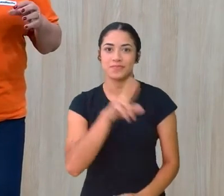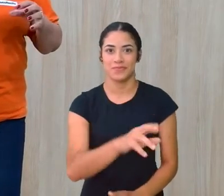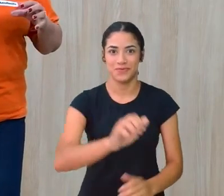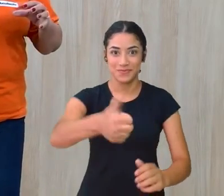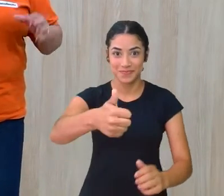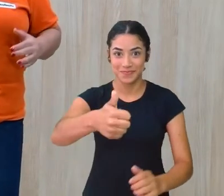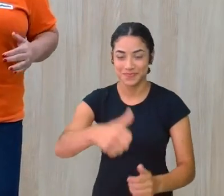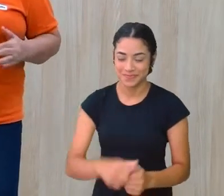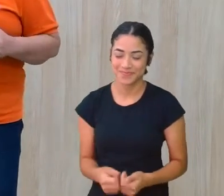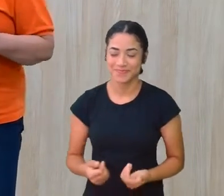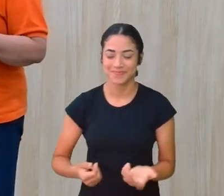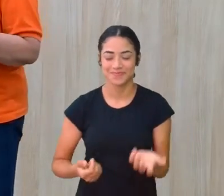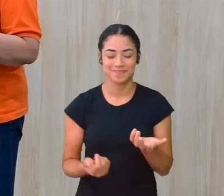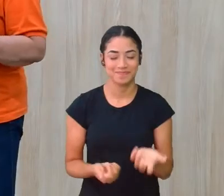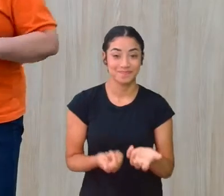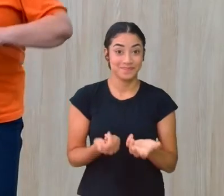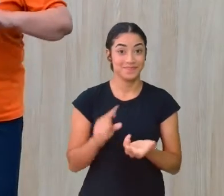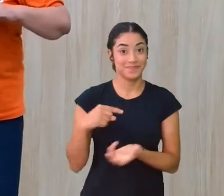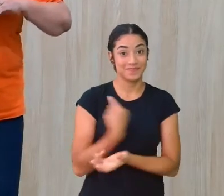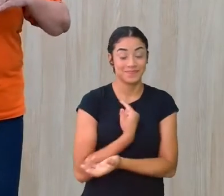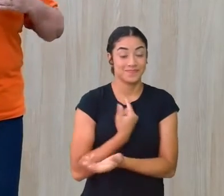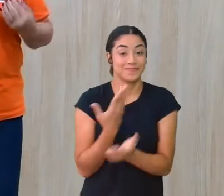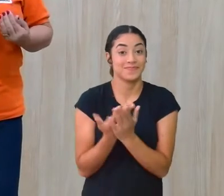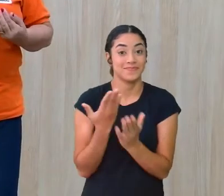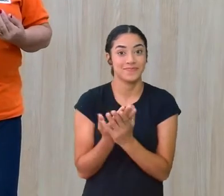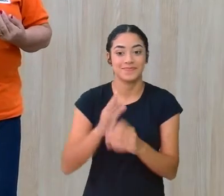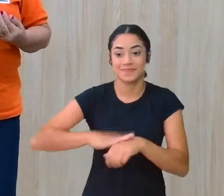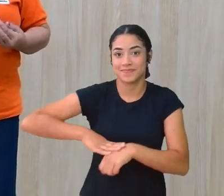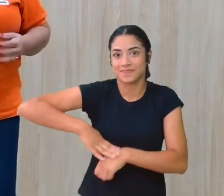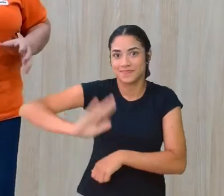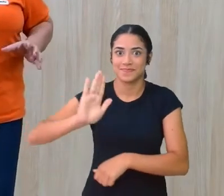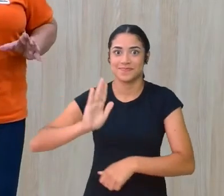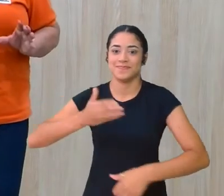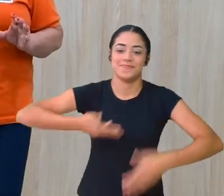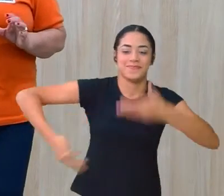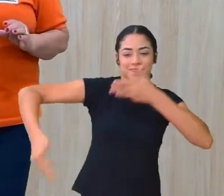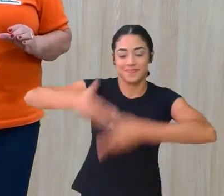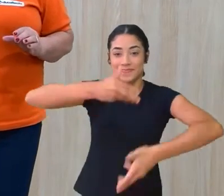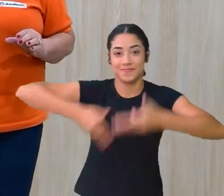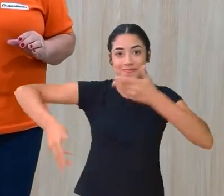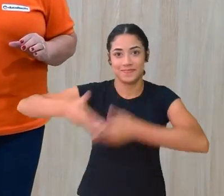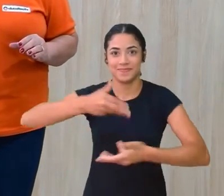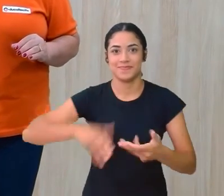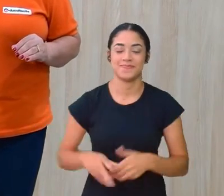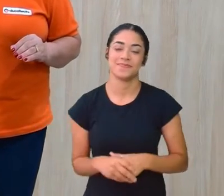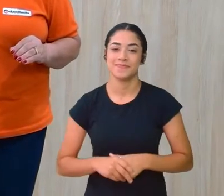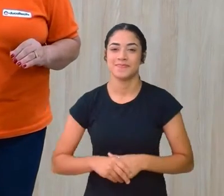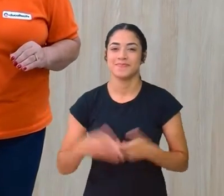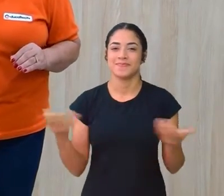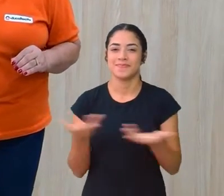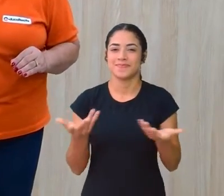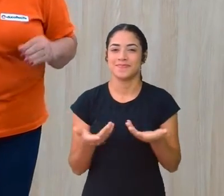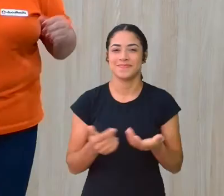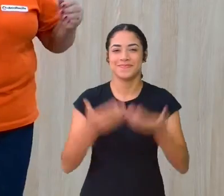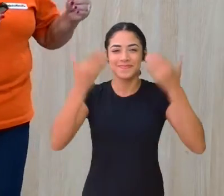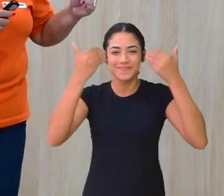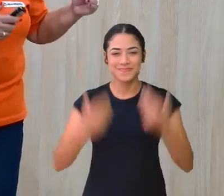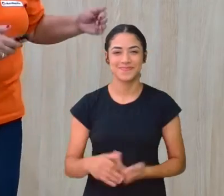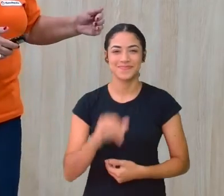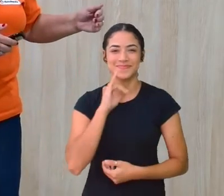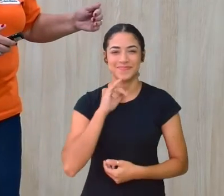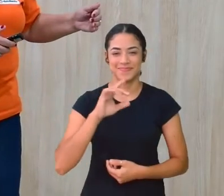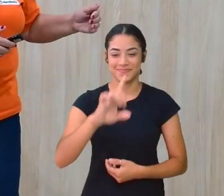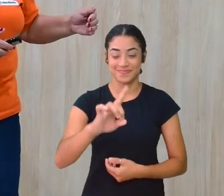E aí, pessoal, para que a nossa aula seja mais interativa, nós contamos aqui, não é, com a nossa querida Ingrid,